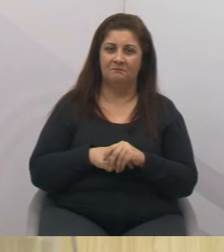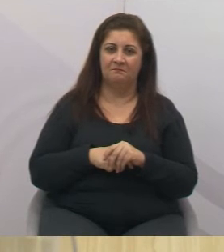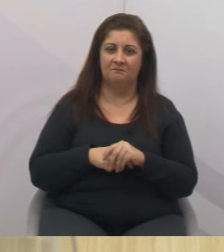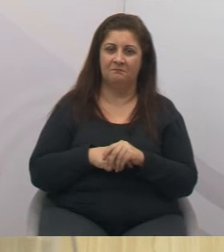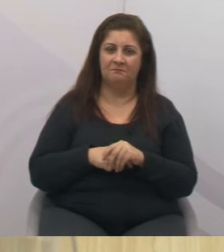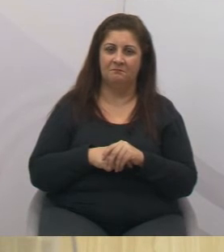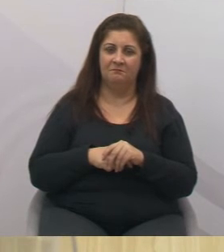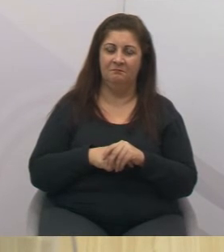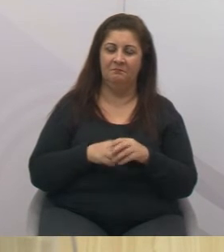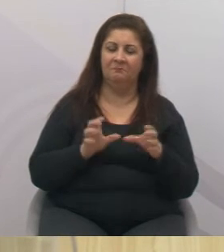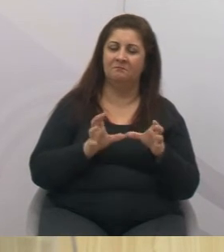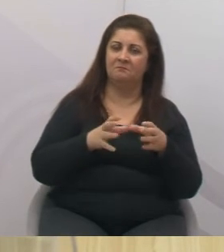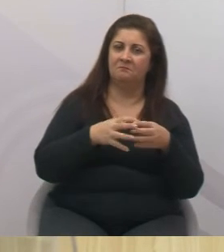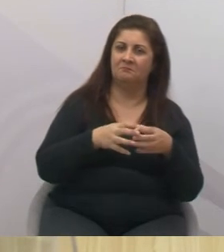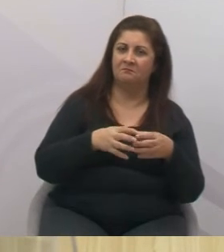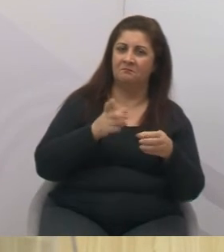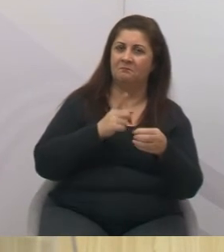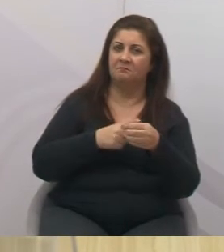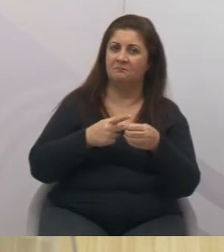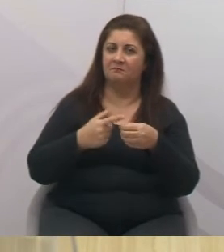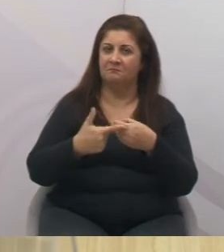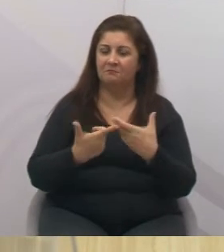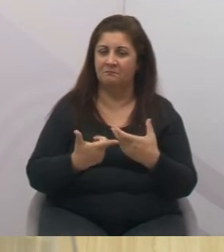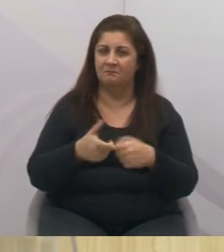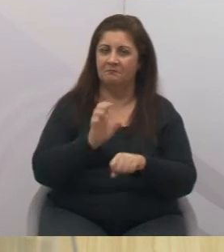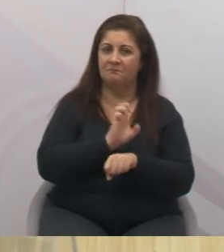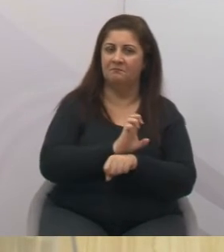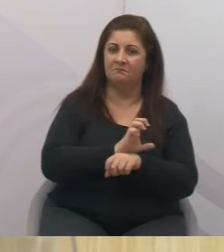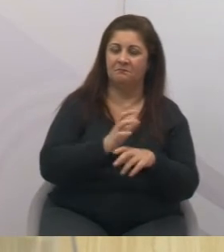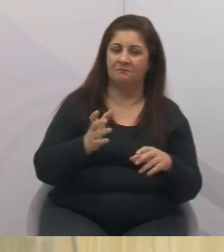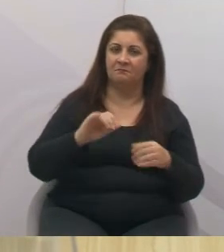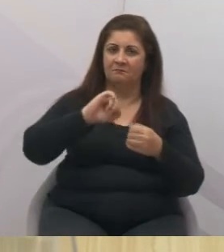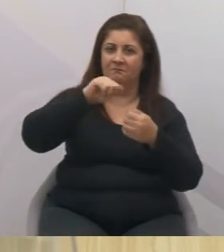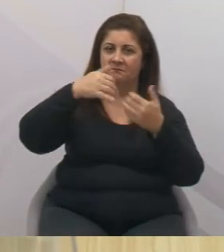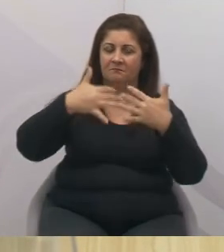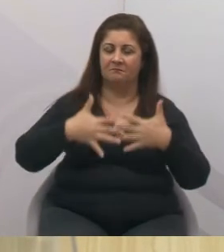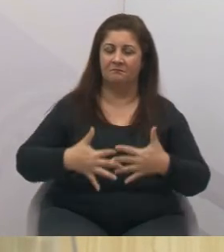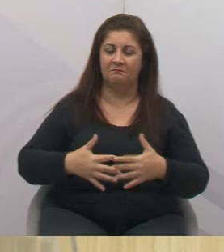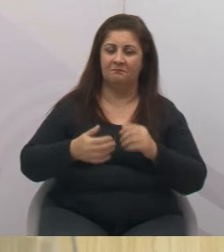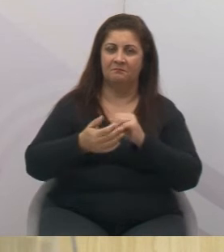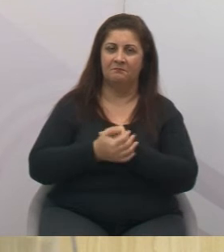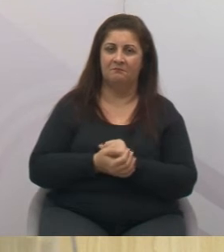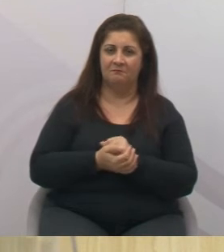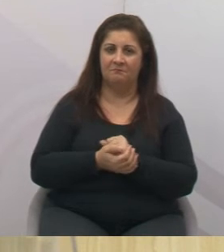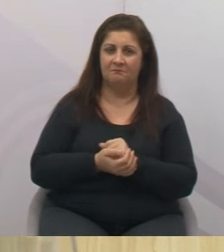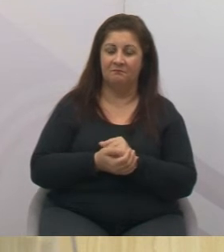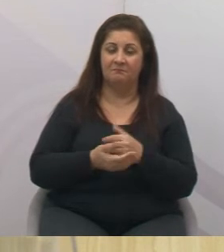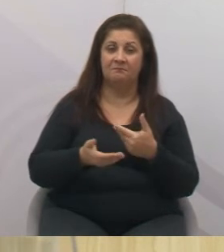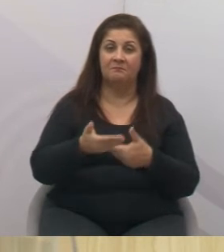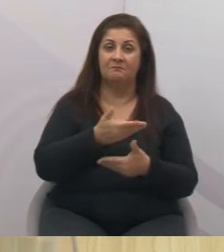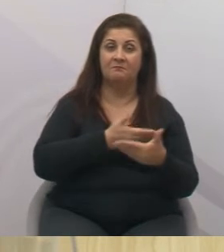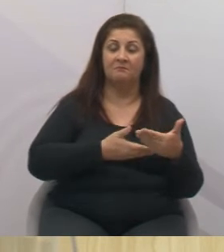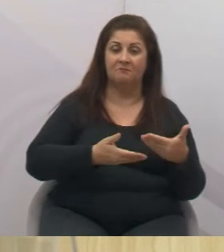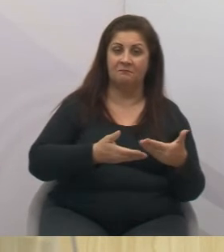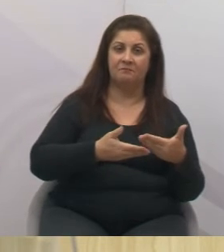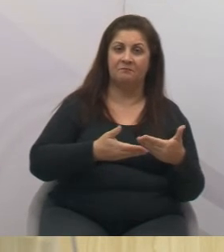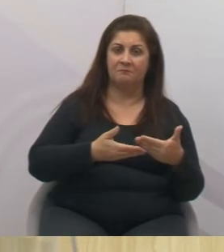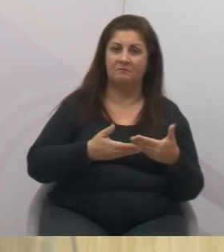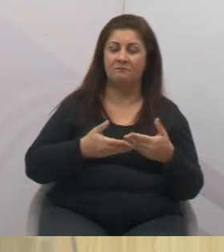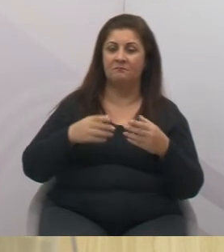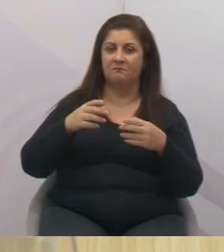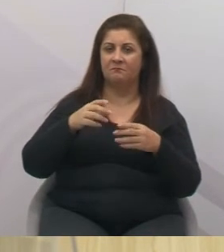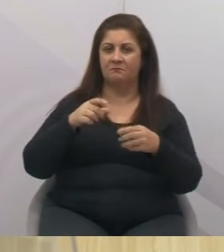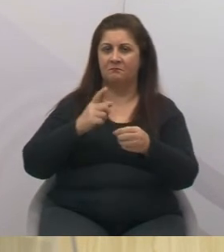União, estados e municípios. Justificativa. A relação do município com as concessionárias e permissionárias